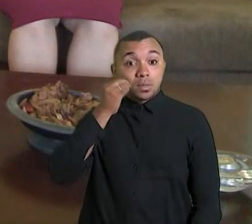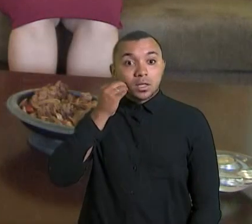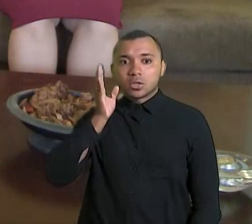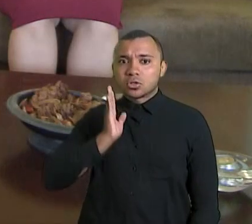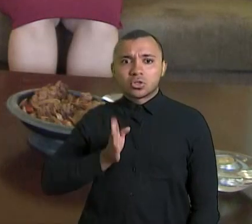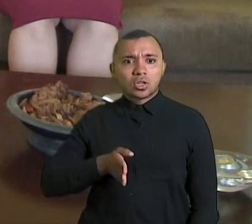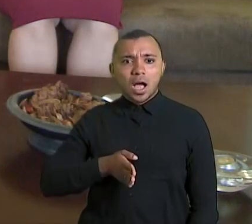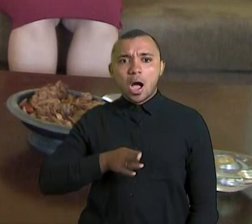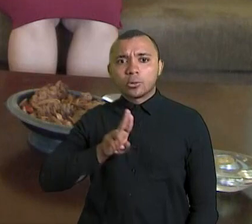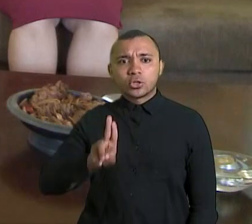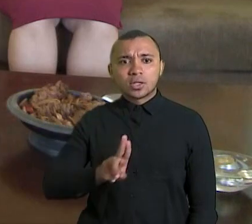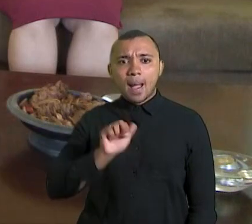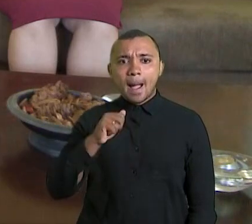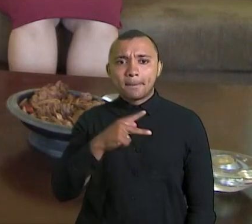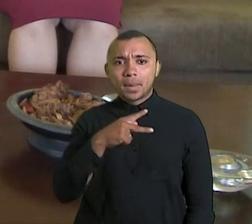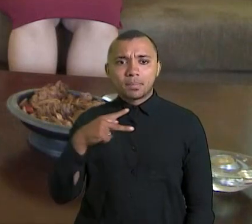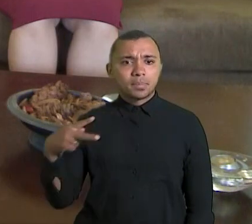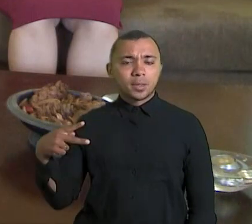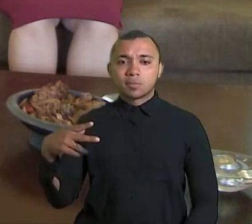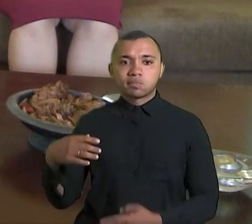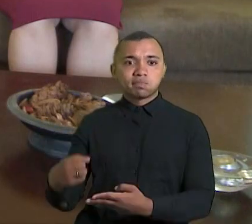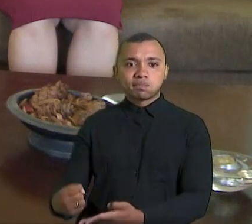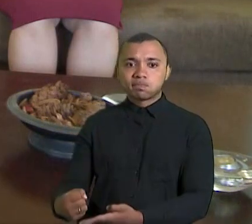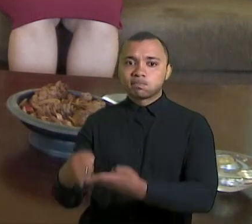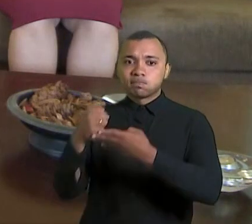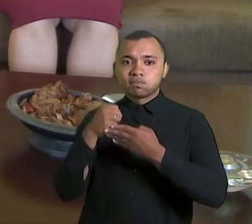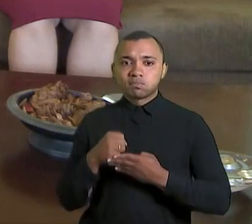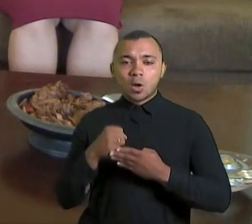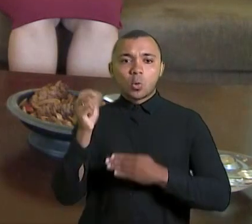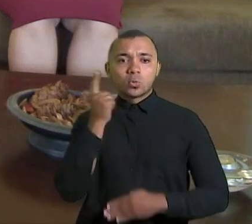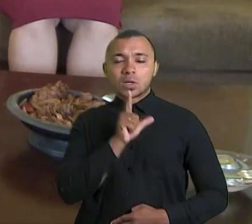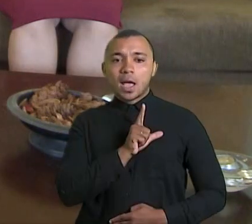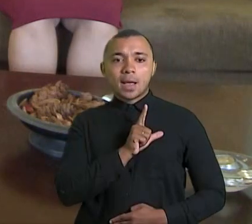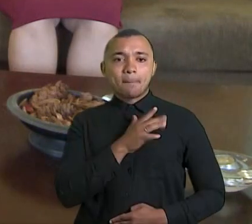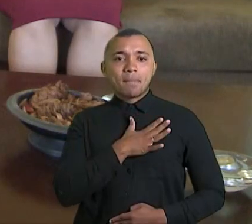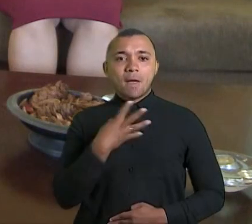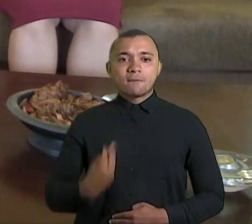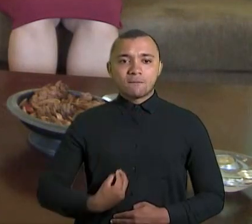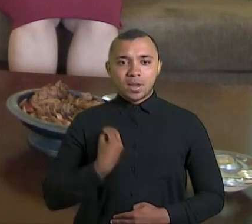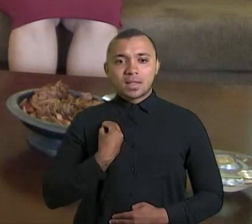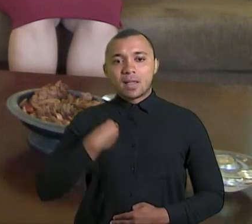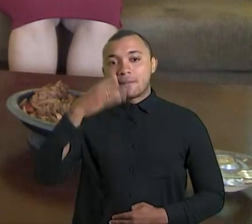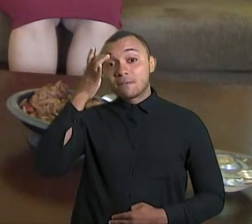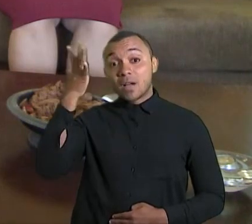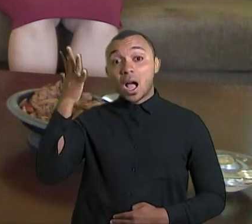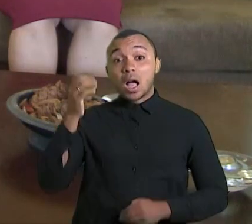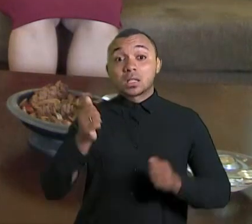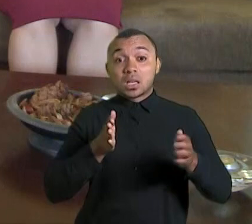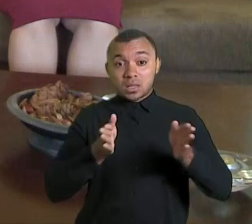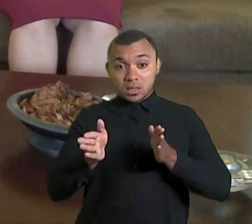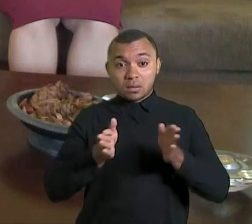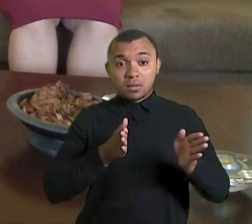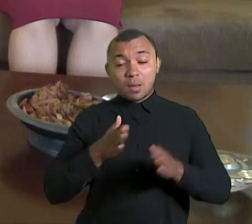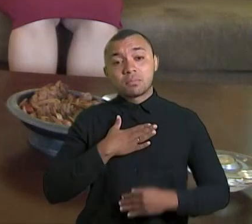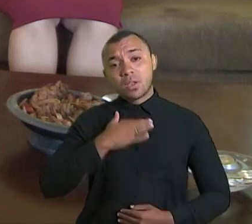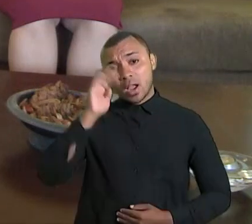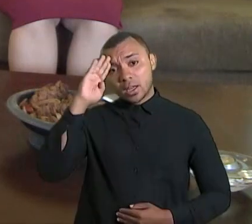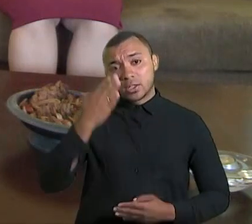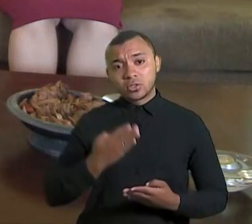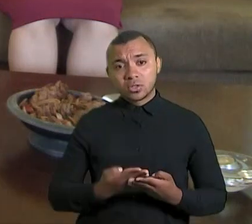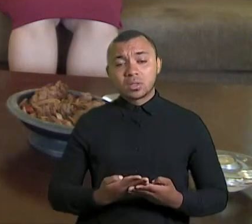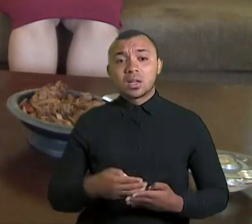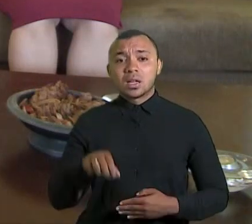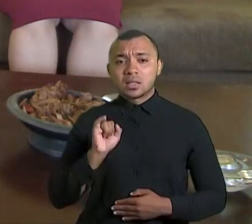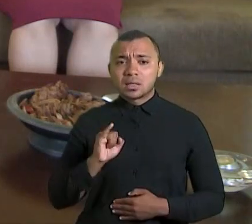diversos aplicativos que me ajudam a ter uma vida acessível. Então, eu acredito que, embora a